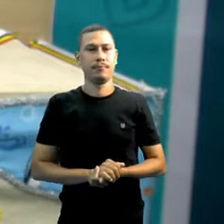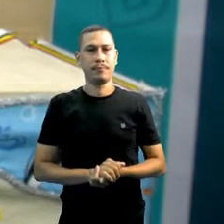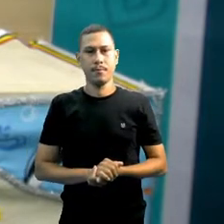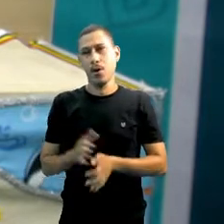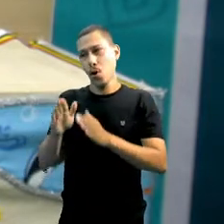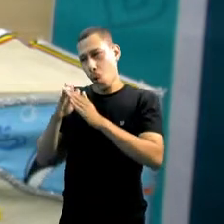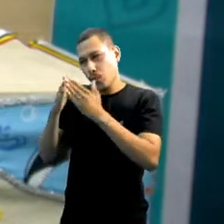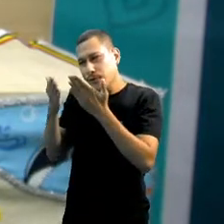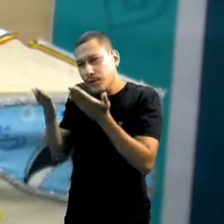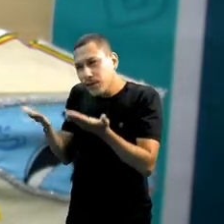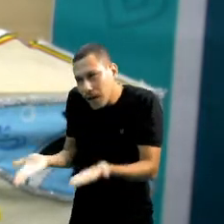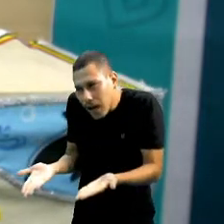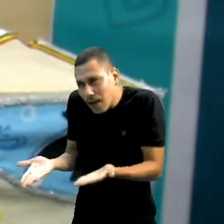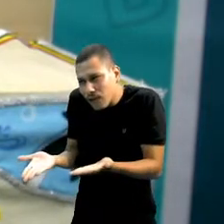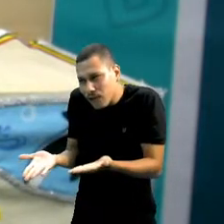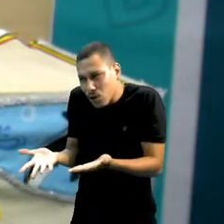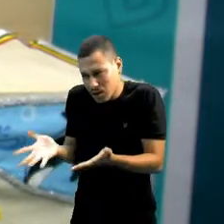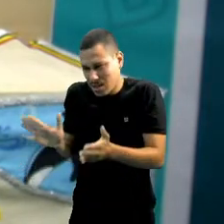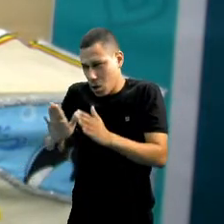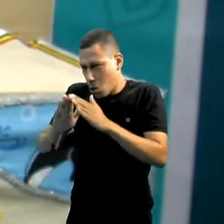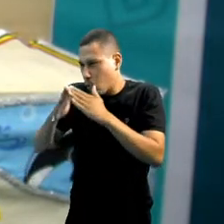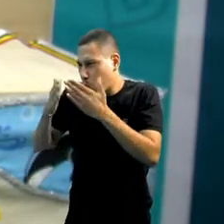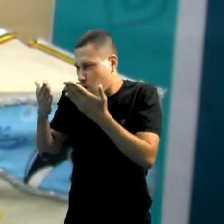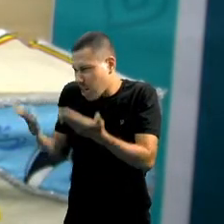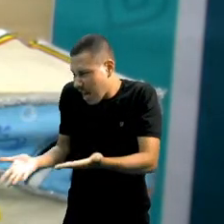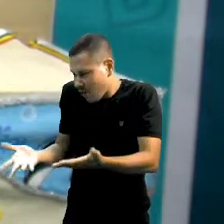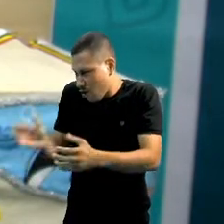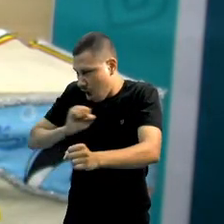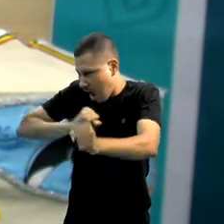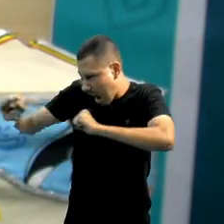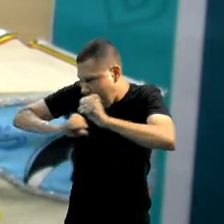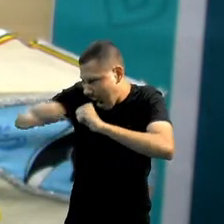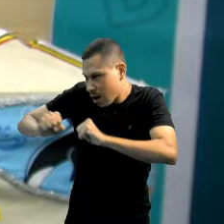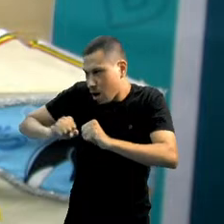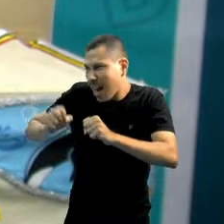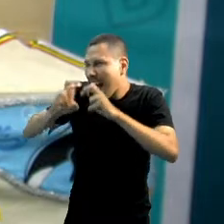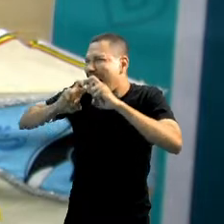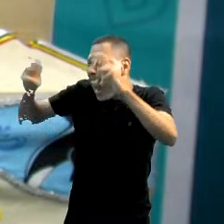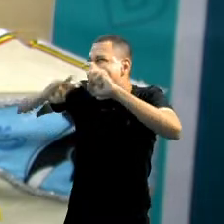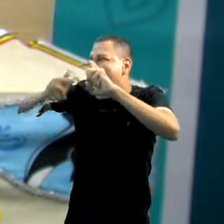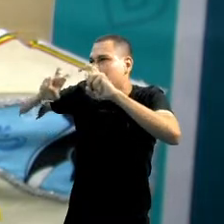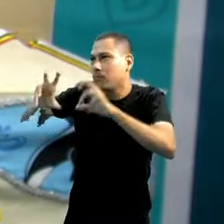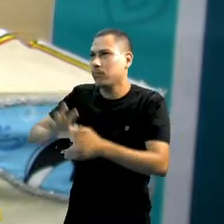O livro de aventura começou a gritar.